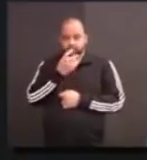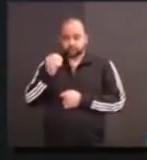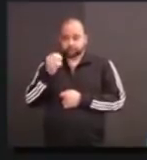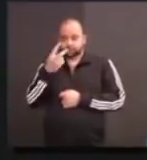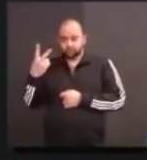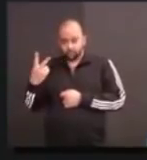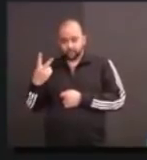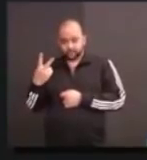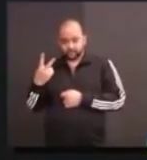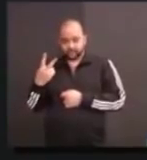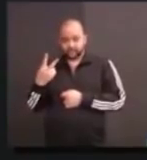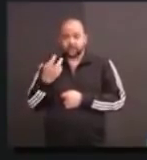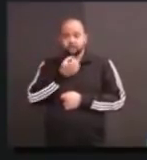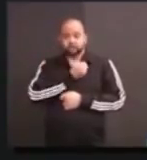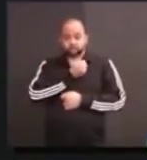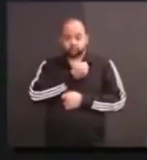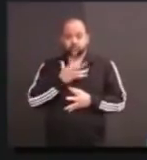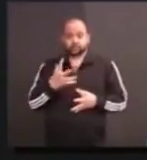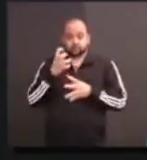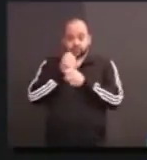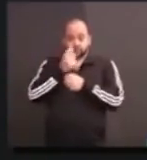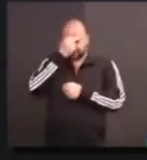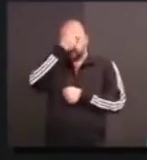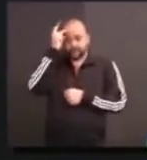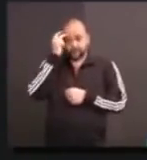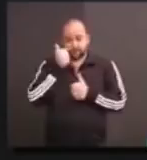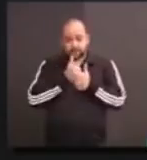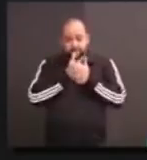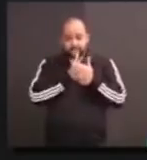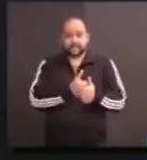doutrina diminuiu?